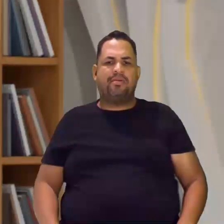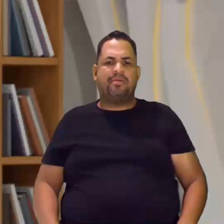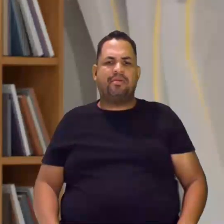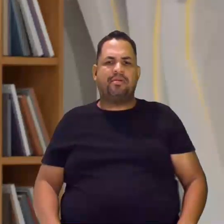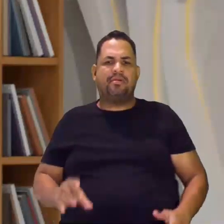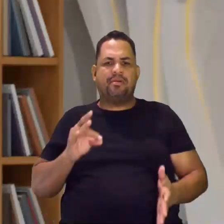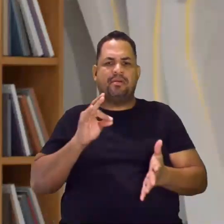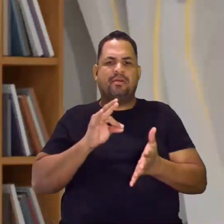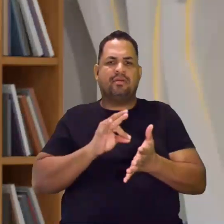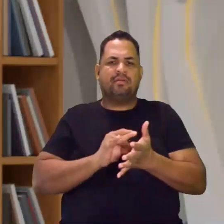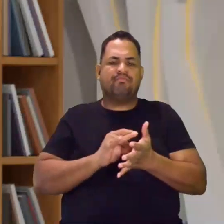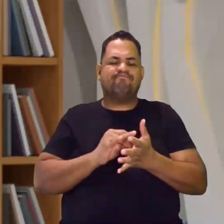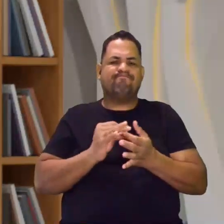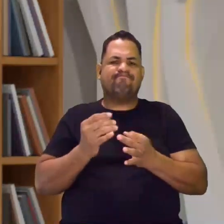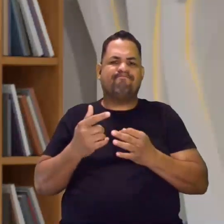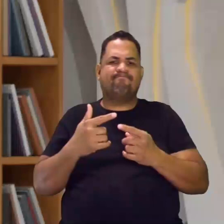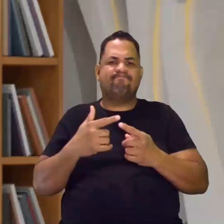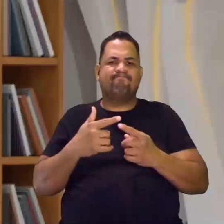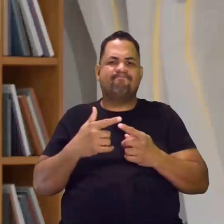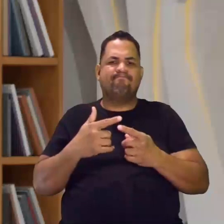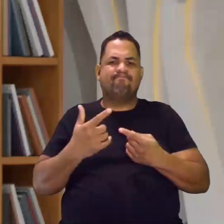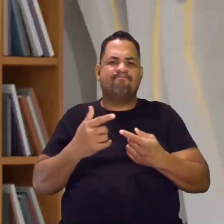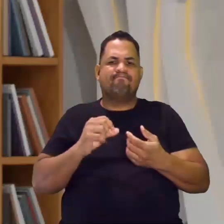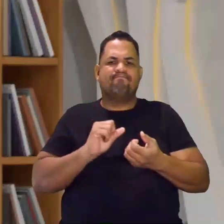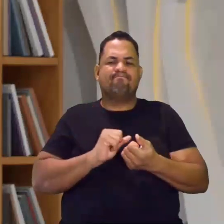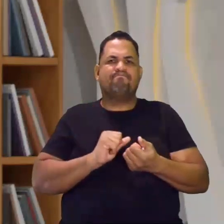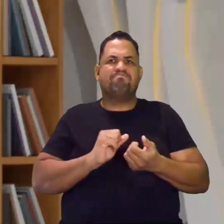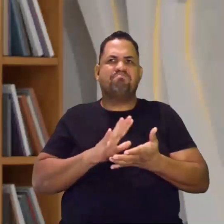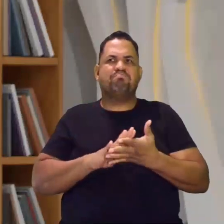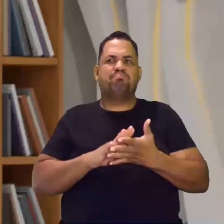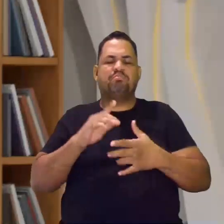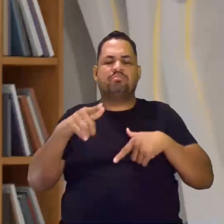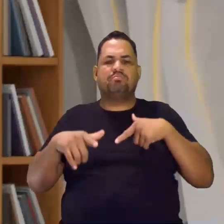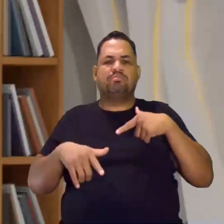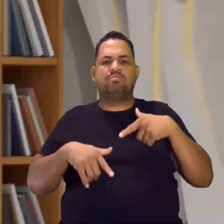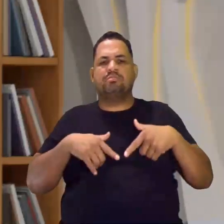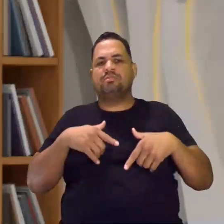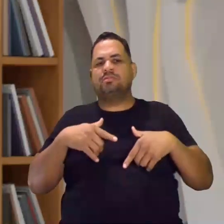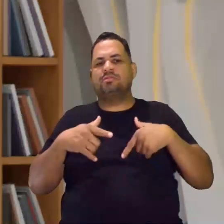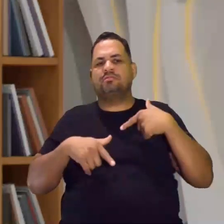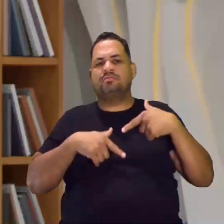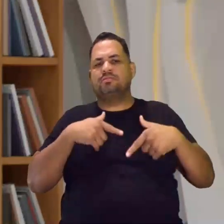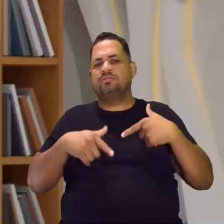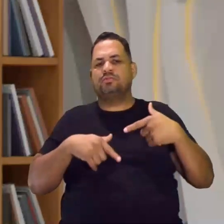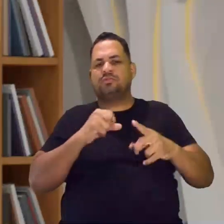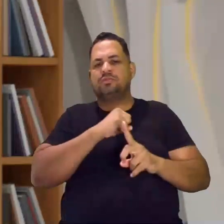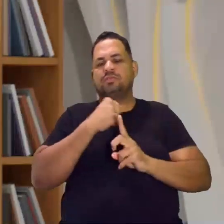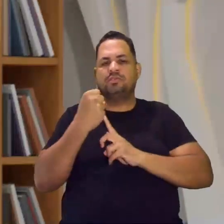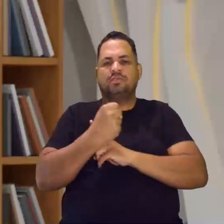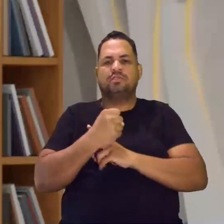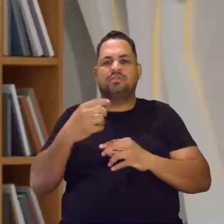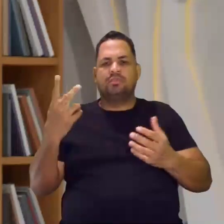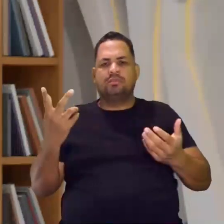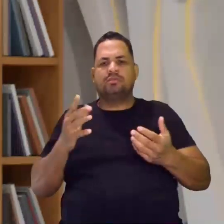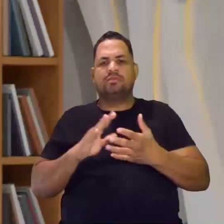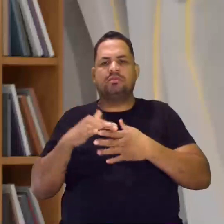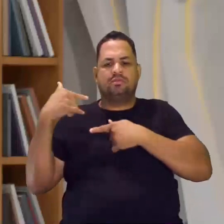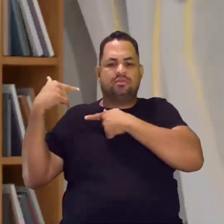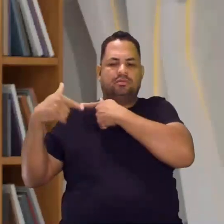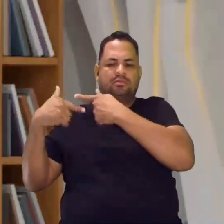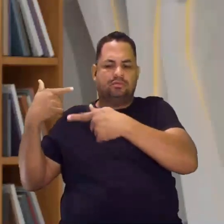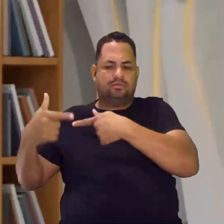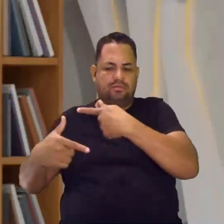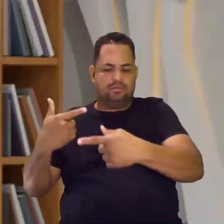na verdade, um pouco que travar essas reproduções sociais que acabam ocorrendo com os descendentes